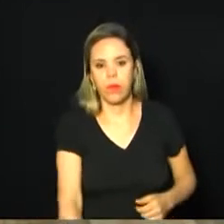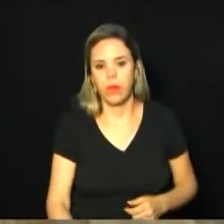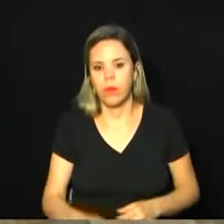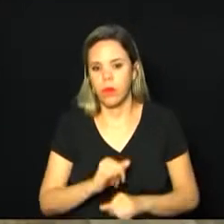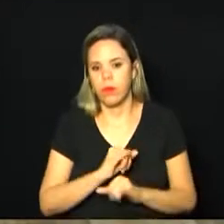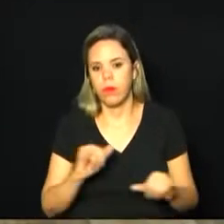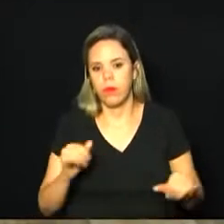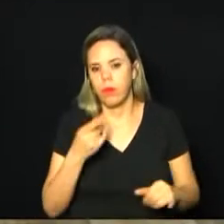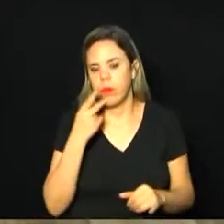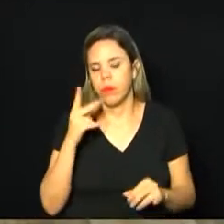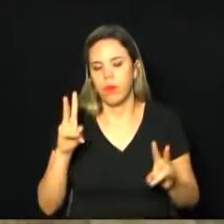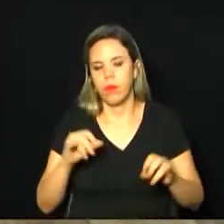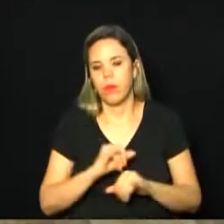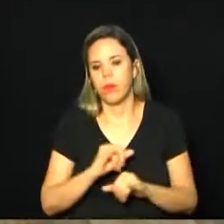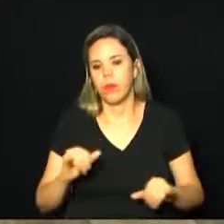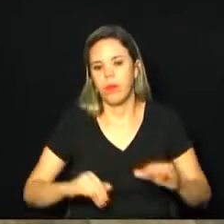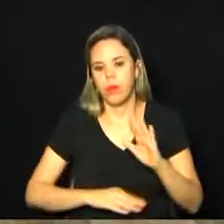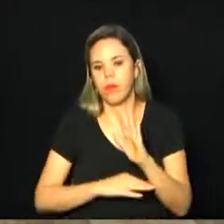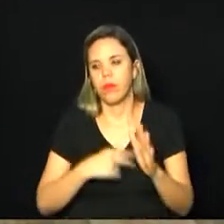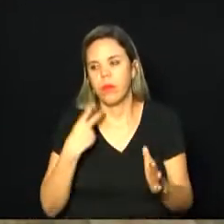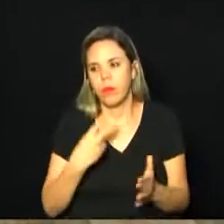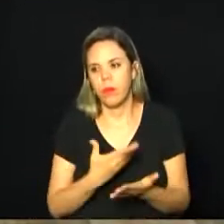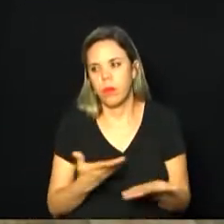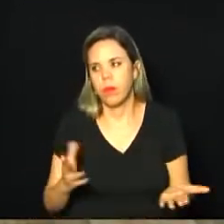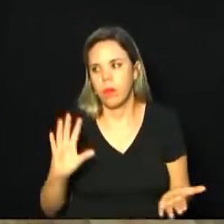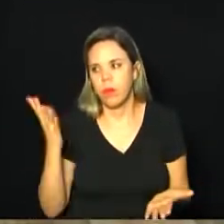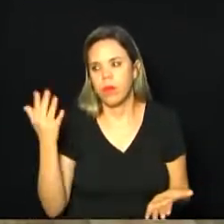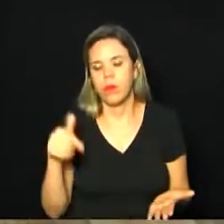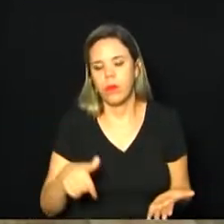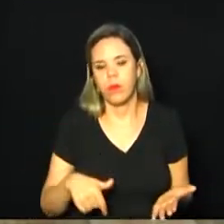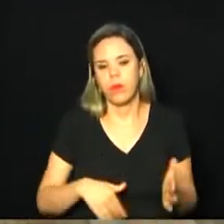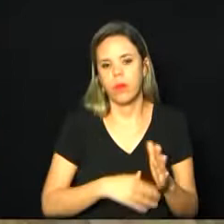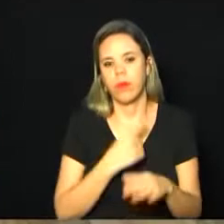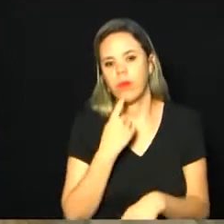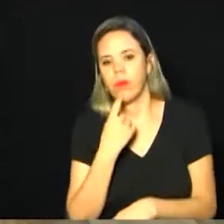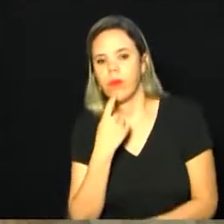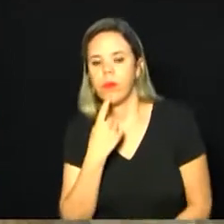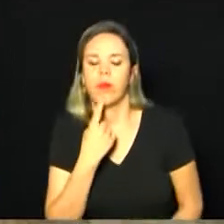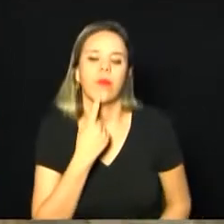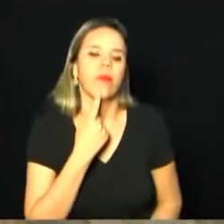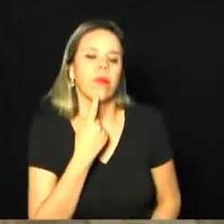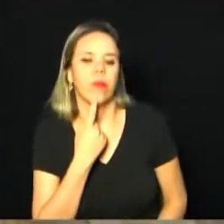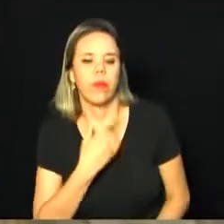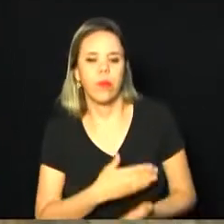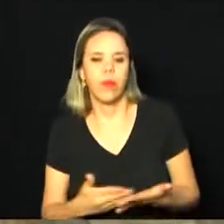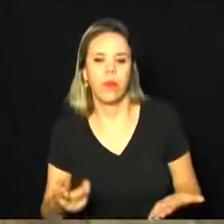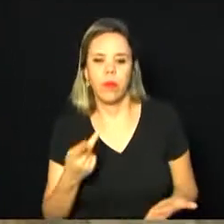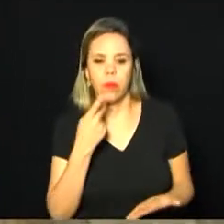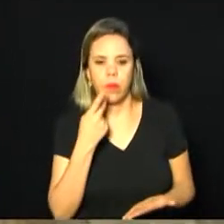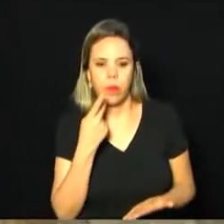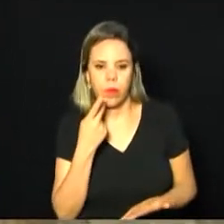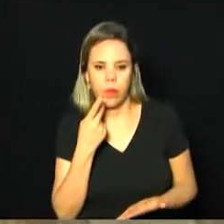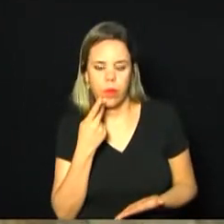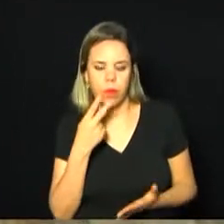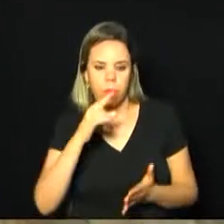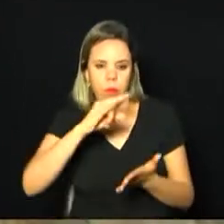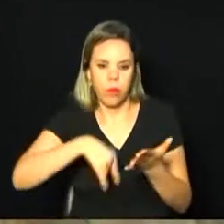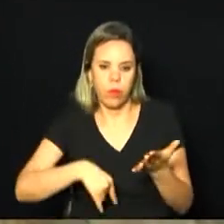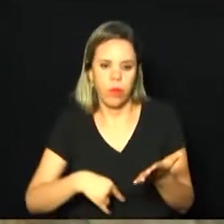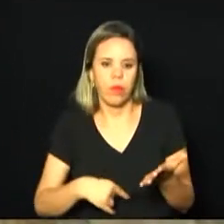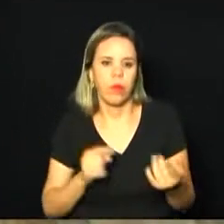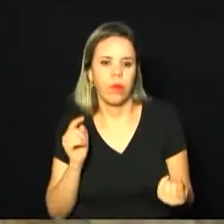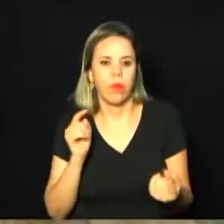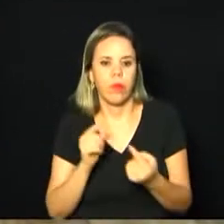falarmos sobre as notícias do Legislativo do que acontece na câmara de Campinas e a gente começa falando sobre um requerimento